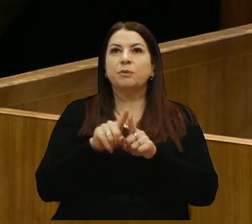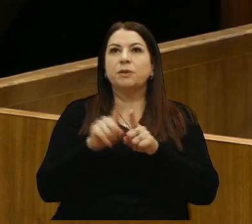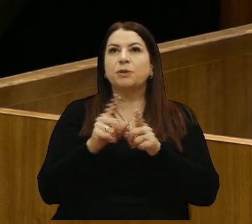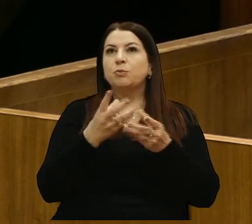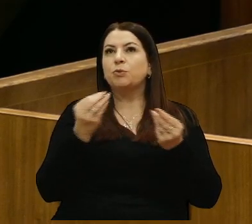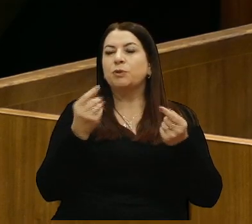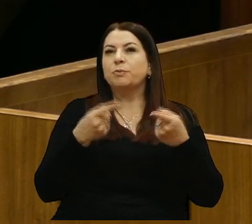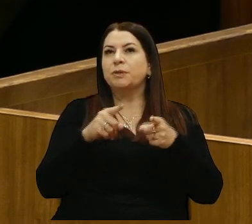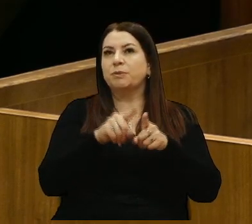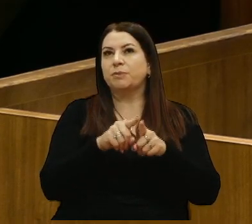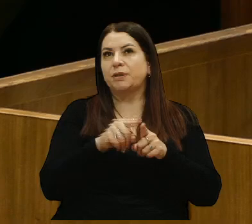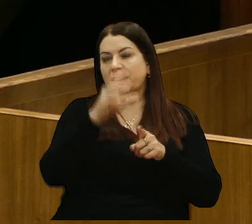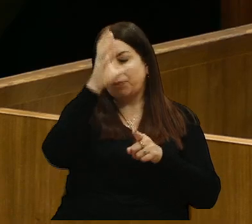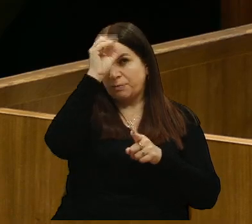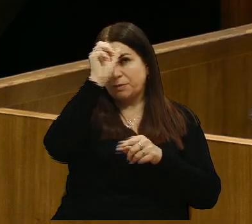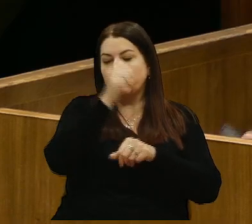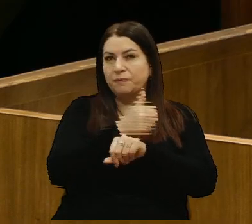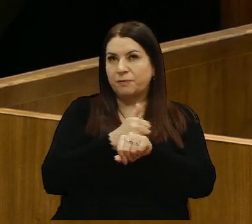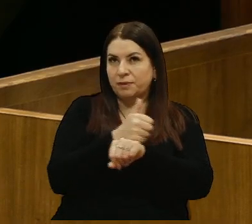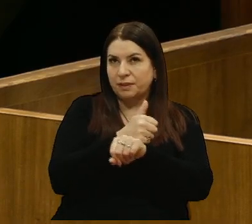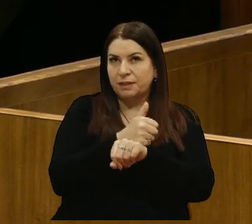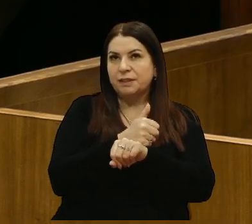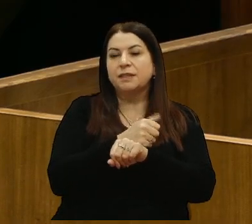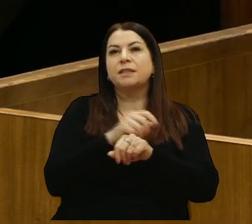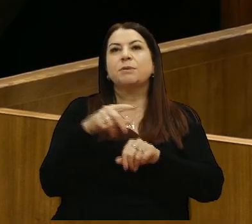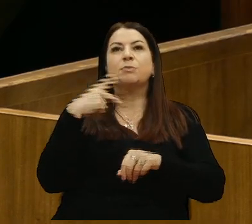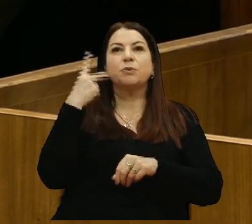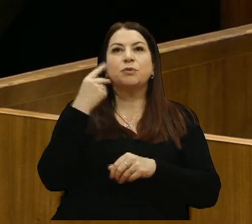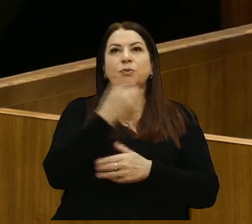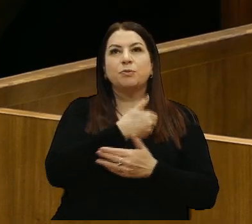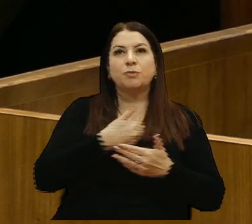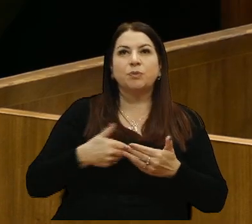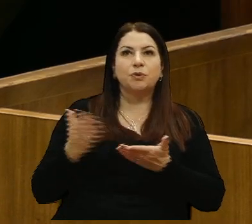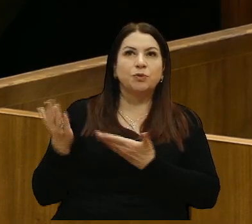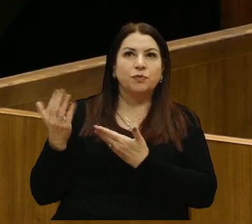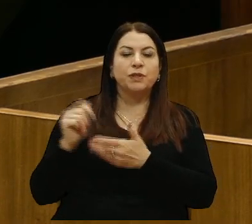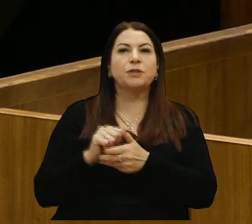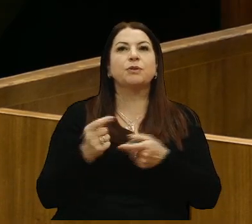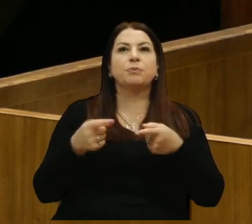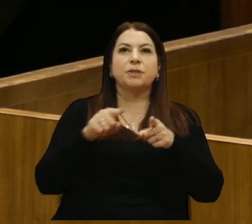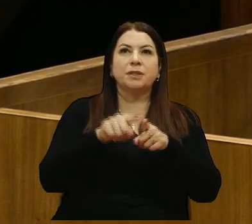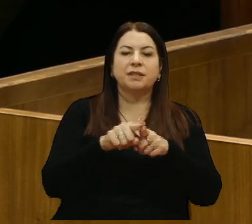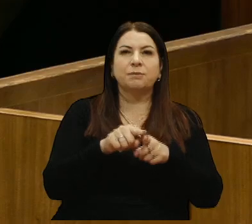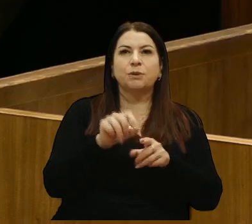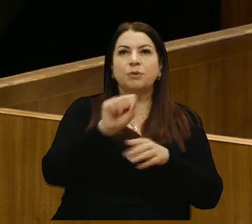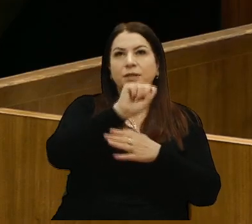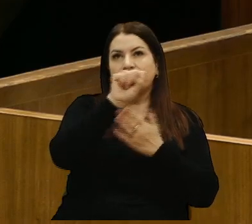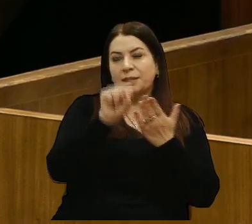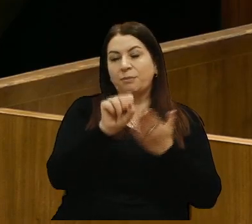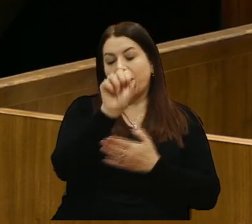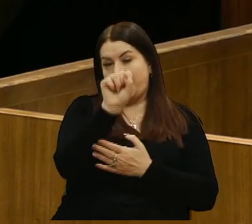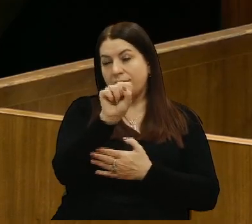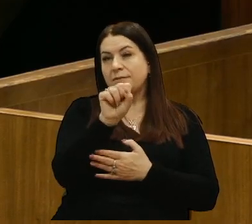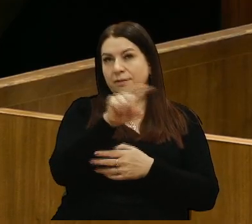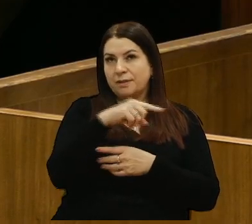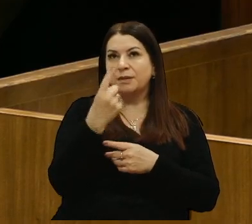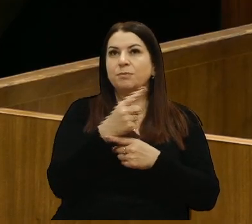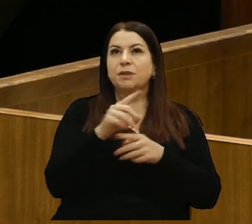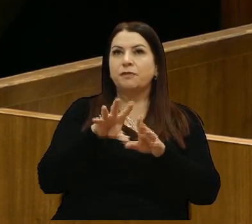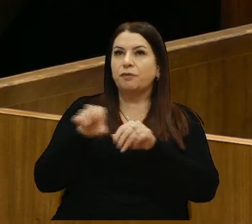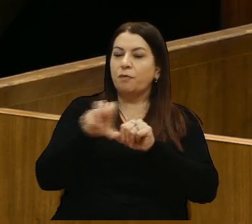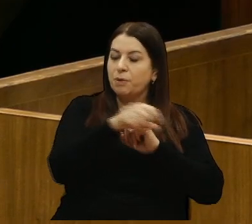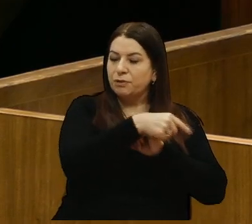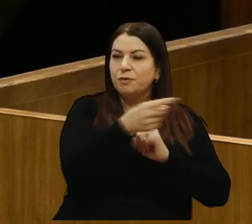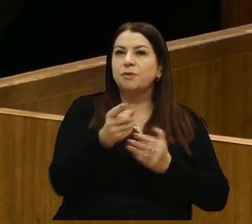muitos parceiros da aprendizagem profissional e das políticas públicas da juventude, parceiros do Sistema S, das instituições